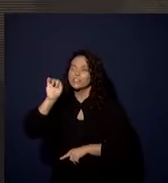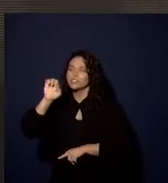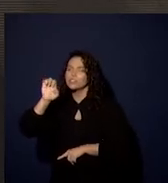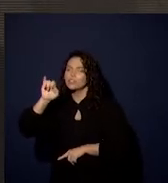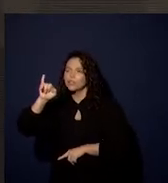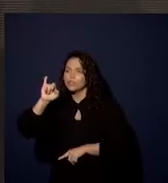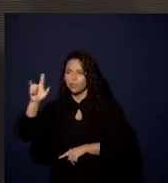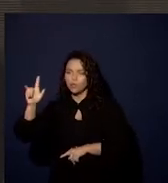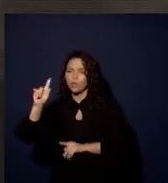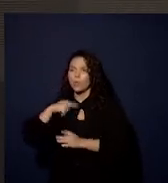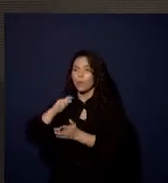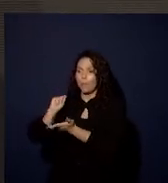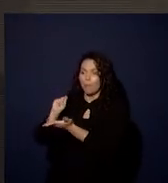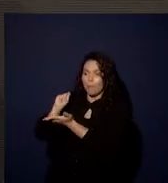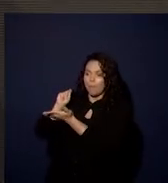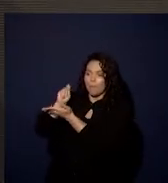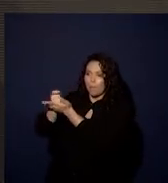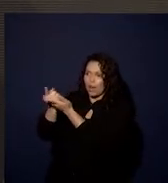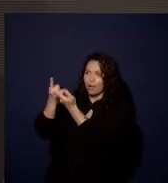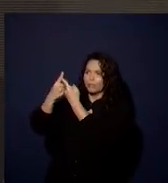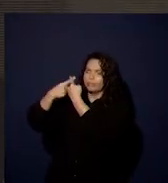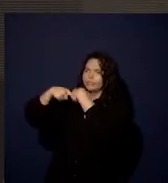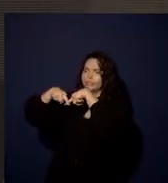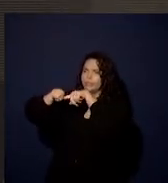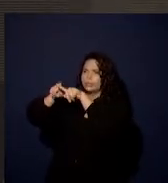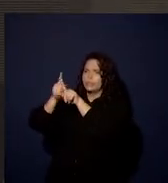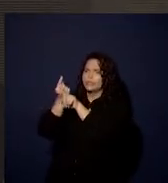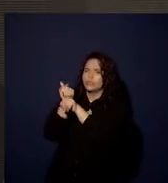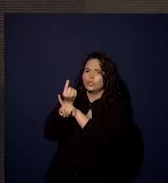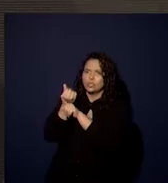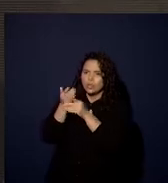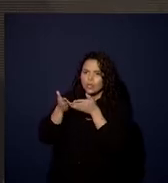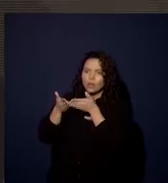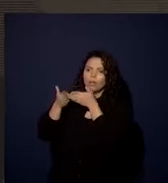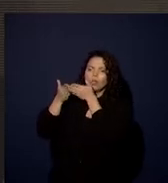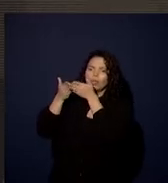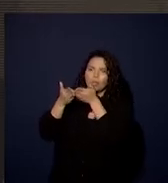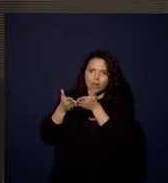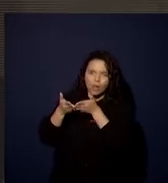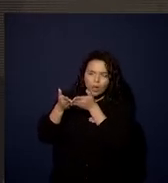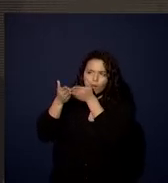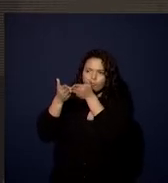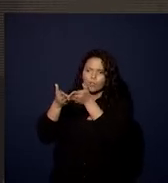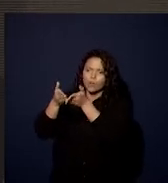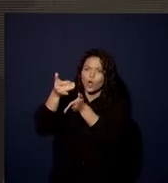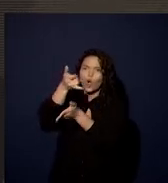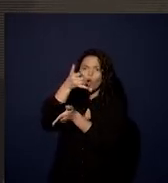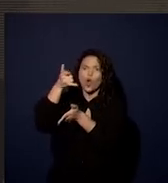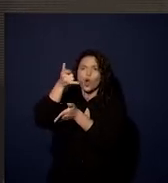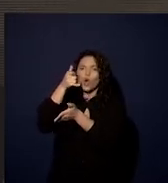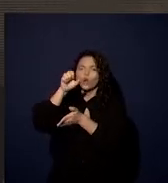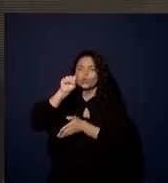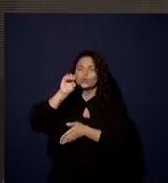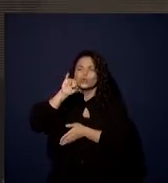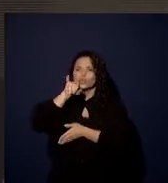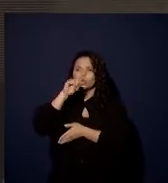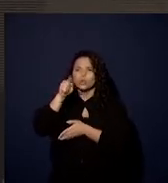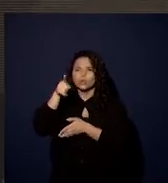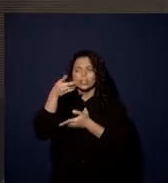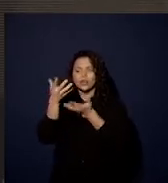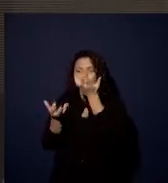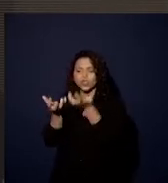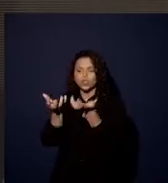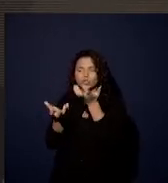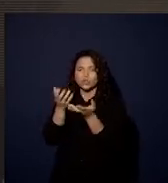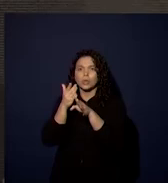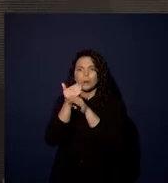aí você paga um prêmio enorme para isso para financiar isso E aí você tem navio de óleo de soja saindo do Brasil para China para fritar uma batata frita lá e como